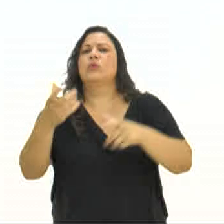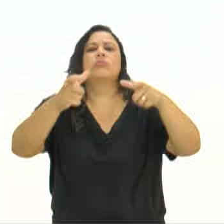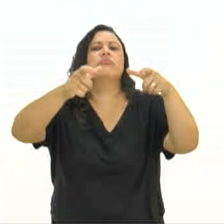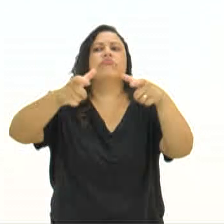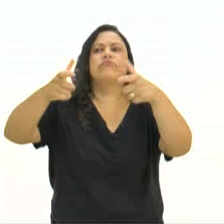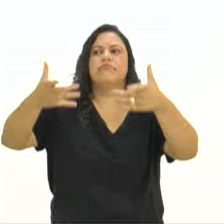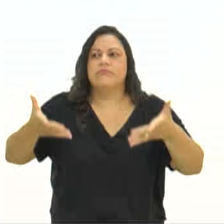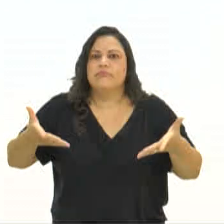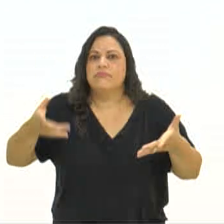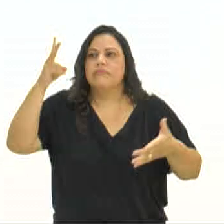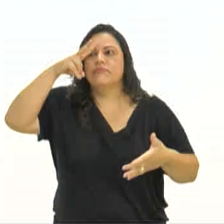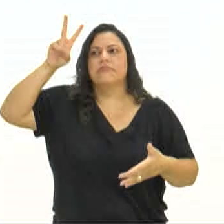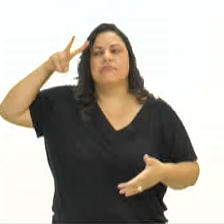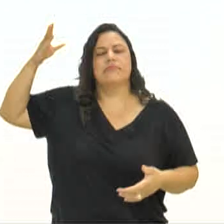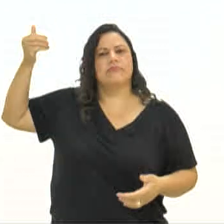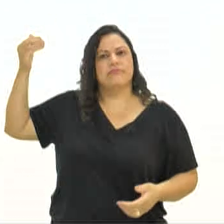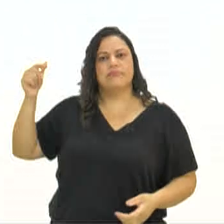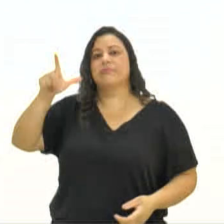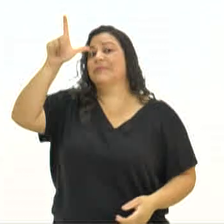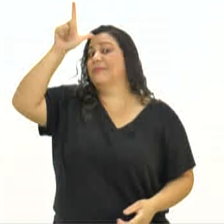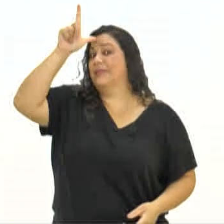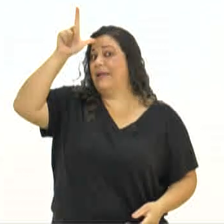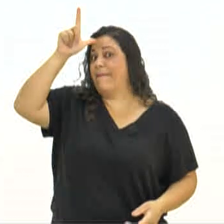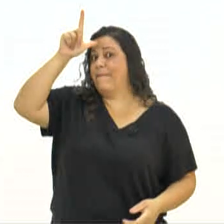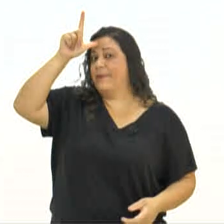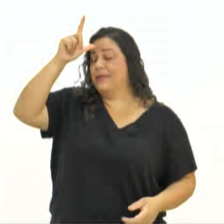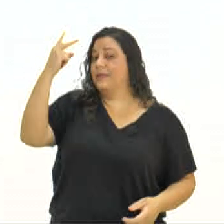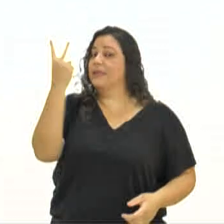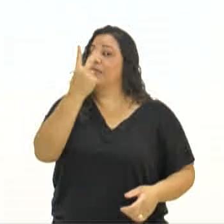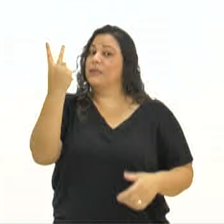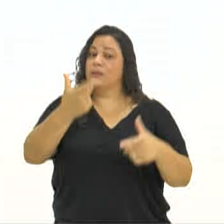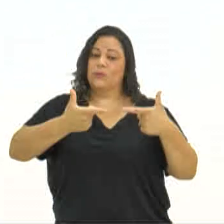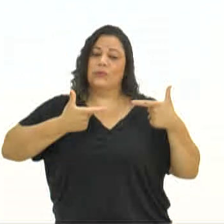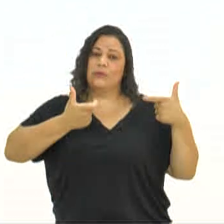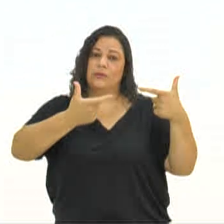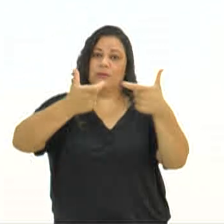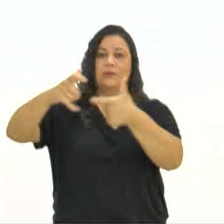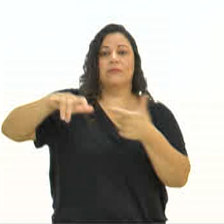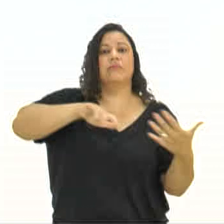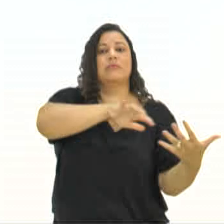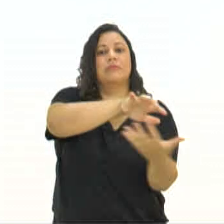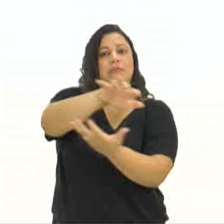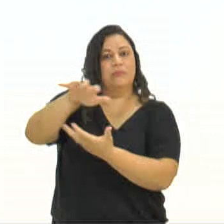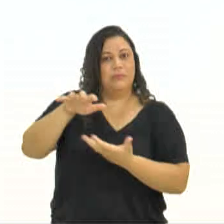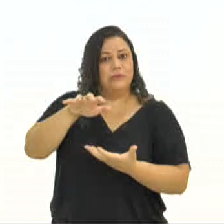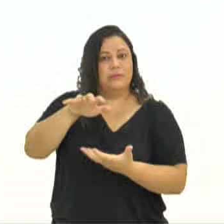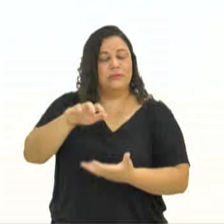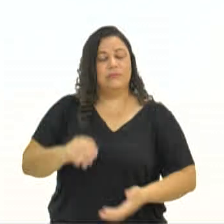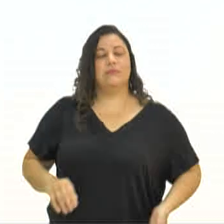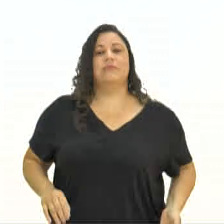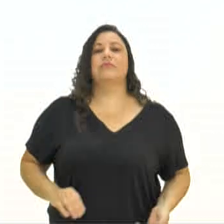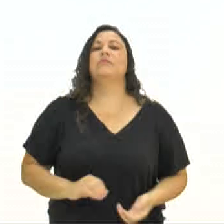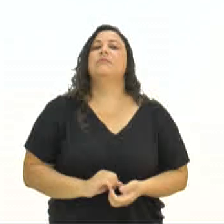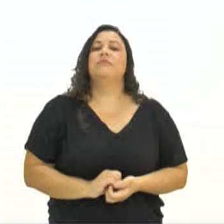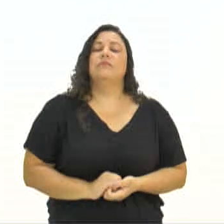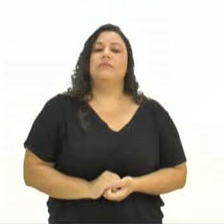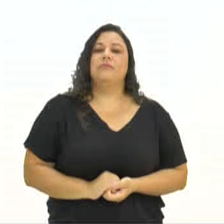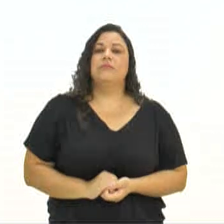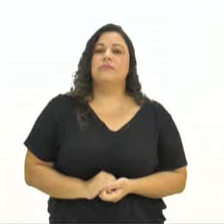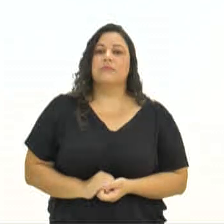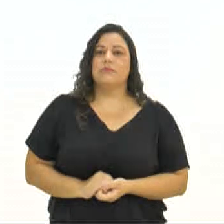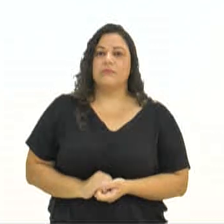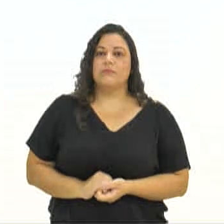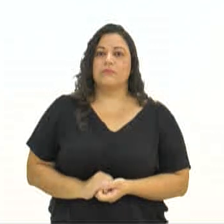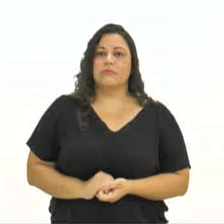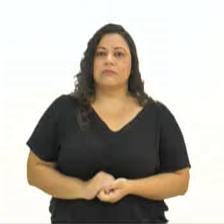é a Alemanha da Segunda Guerra Mundial. Ajudada por seu pai adotivo, la joven aprende a ler e